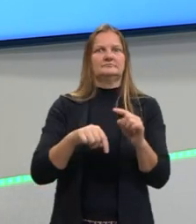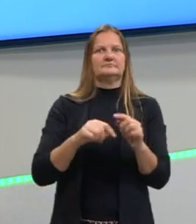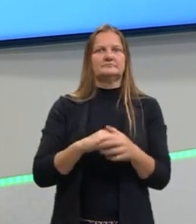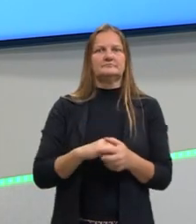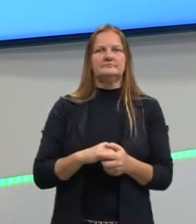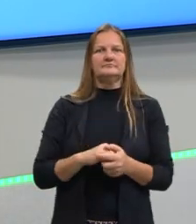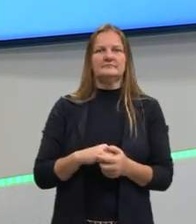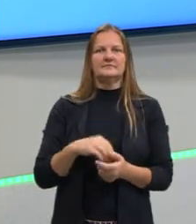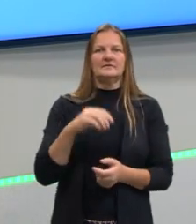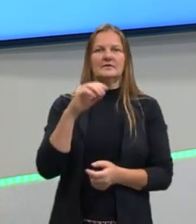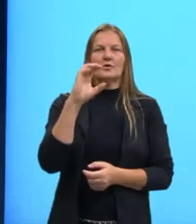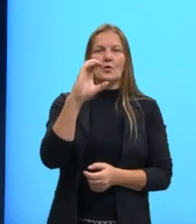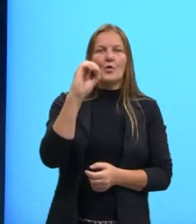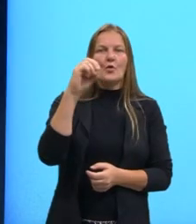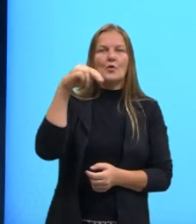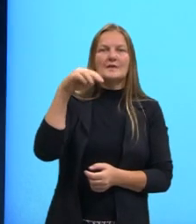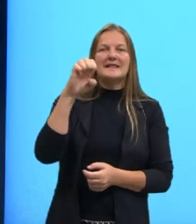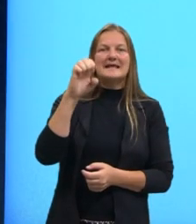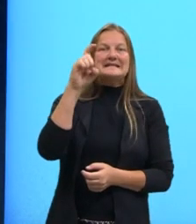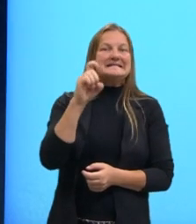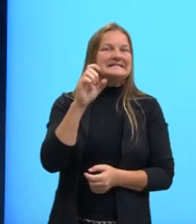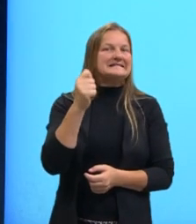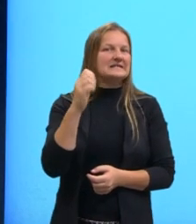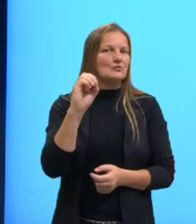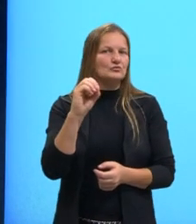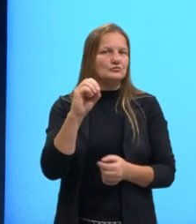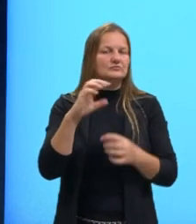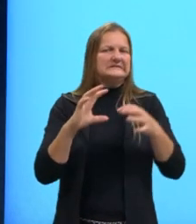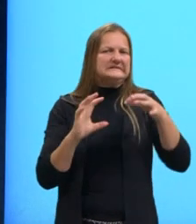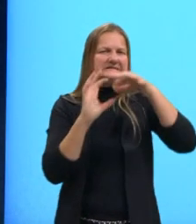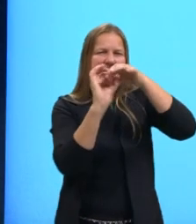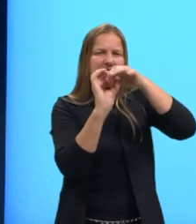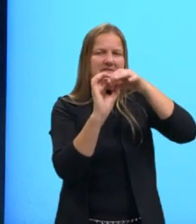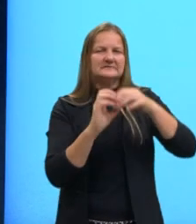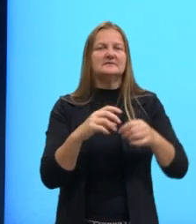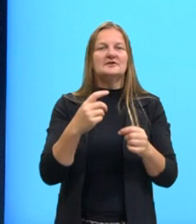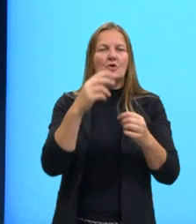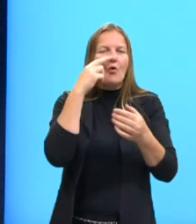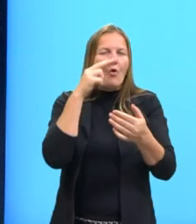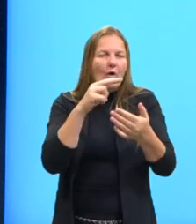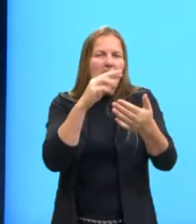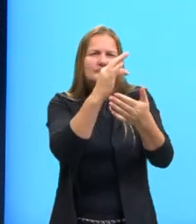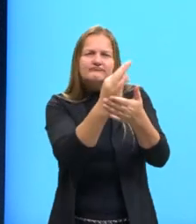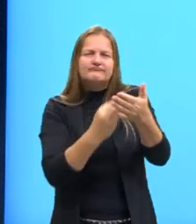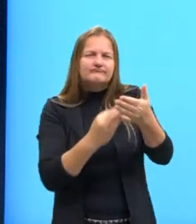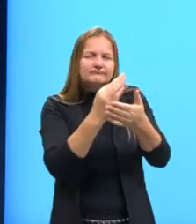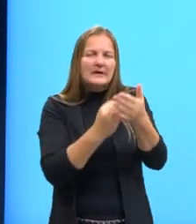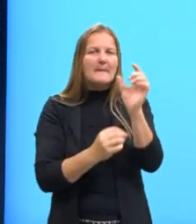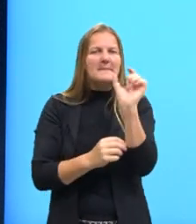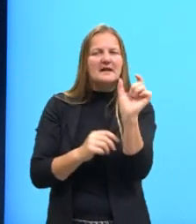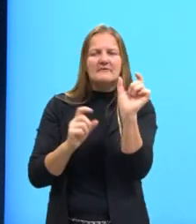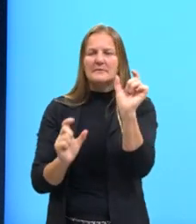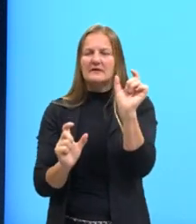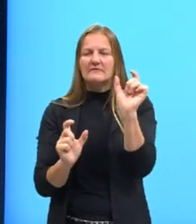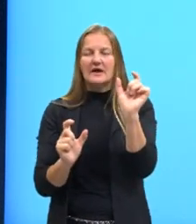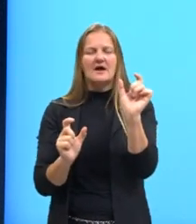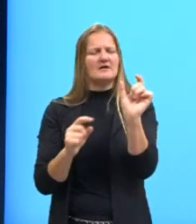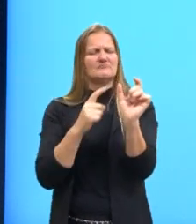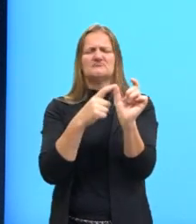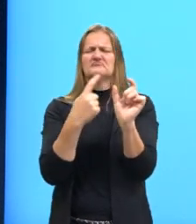texto que eu olho é propriamente para o texto Então eu enxergo esses conectores eu